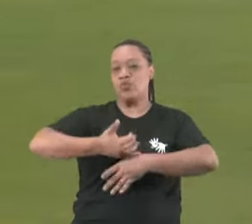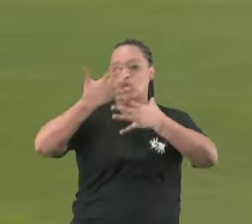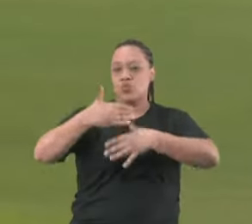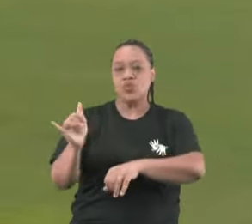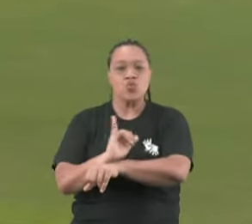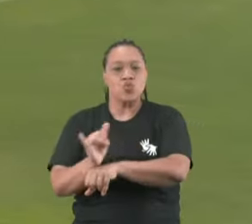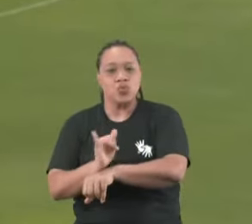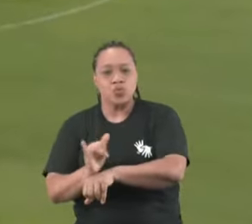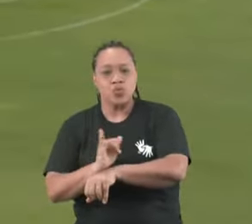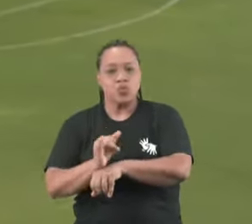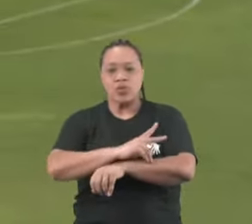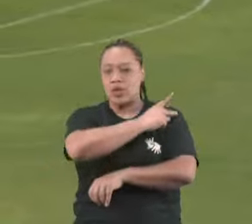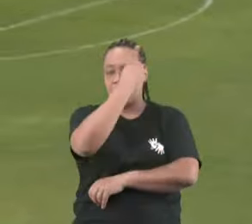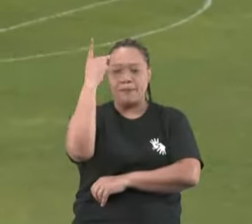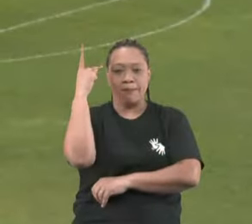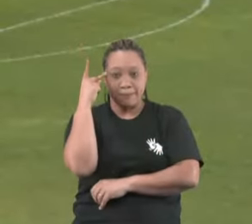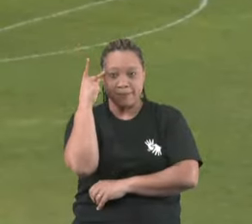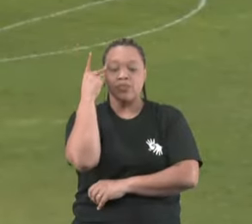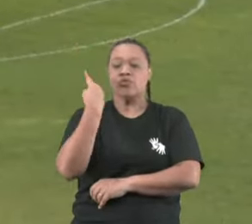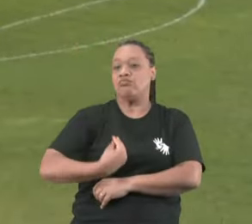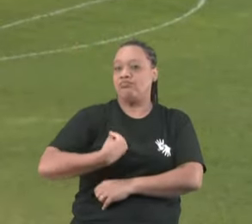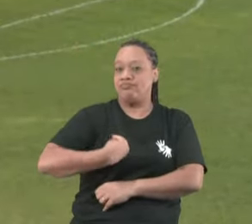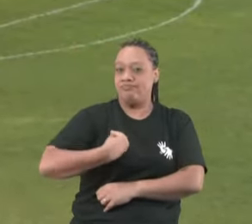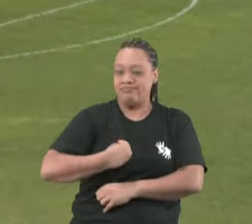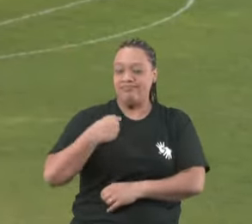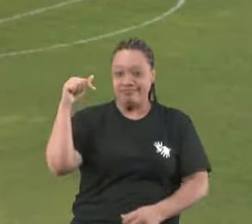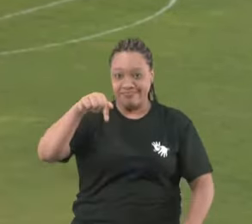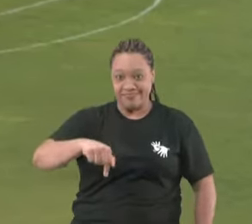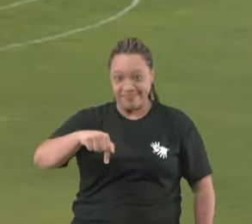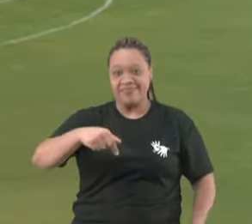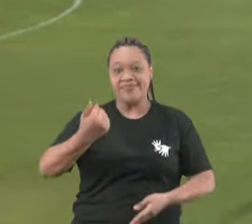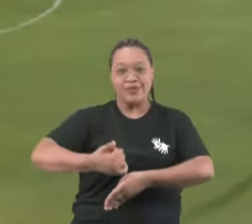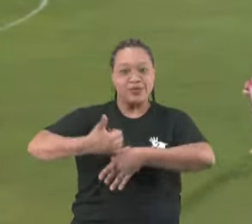Barbosa, o pessoal dos Argonautas.